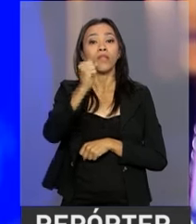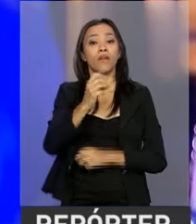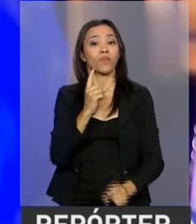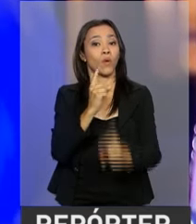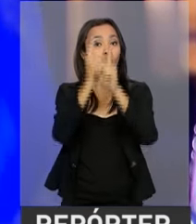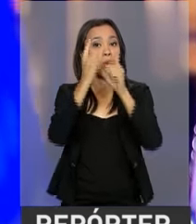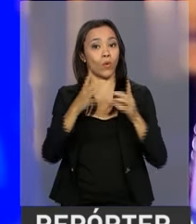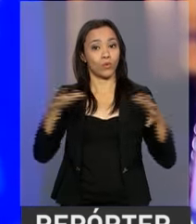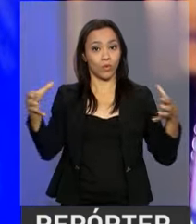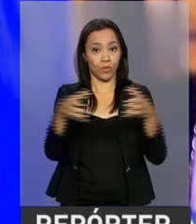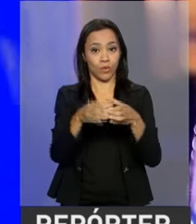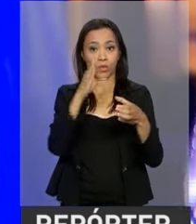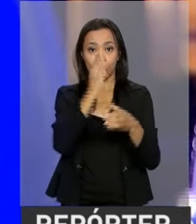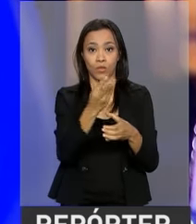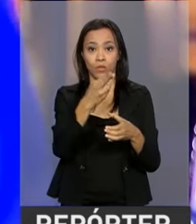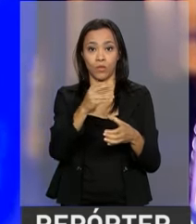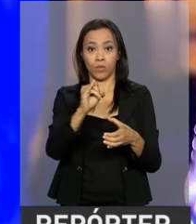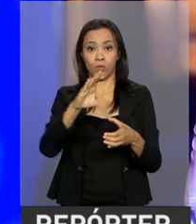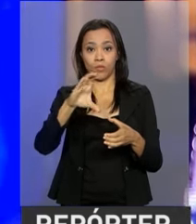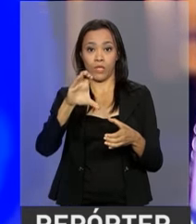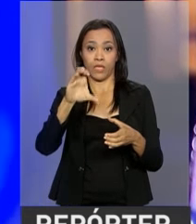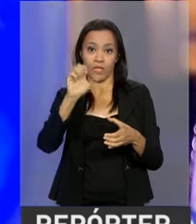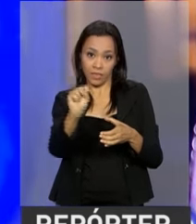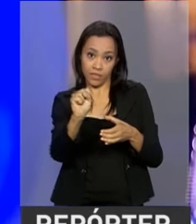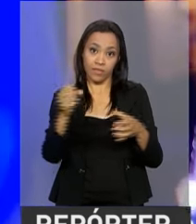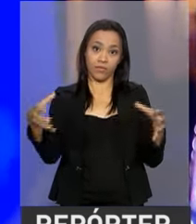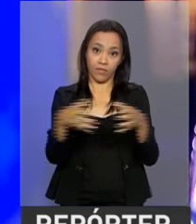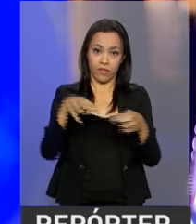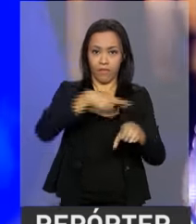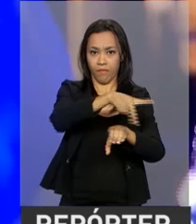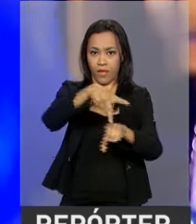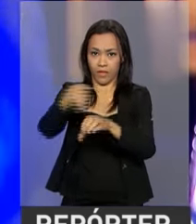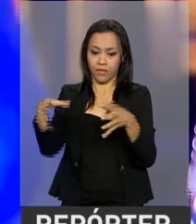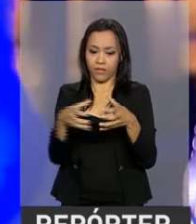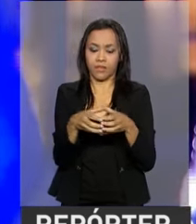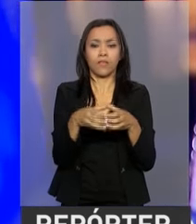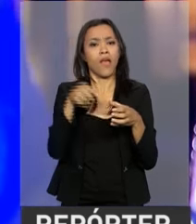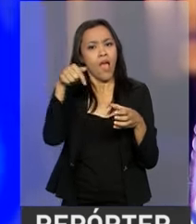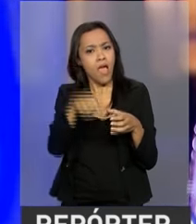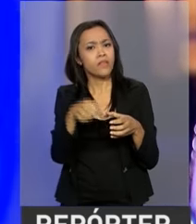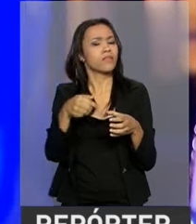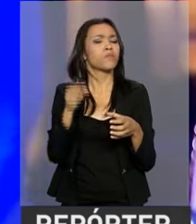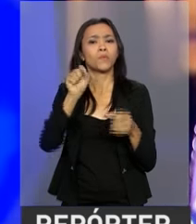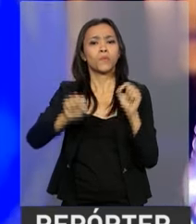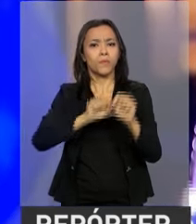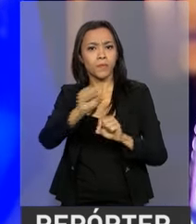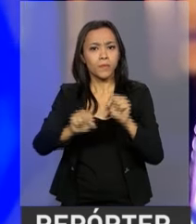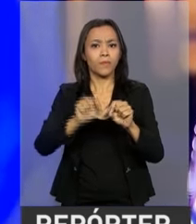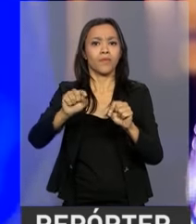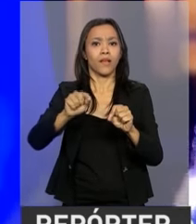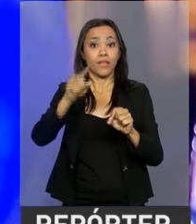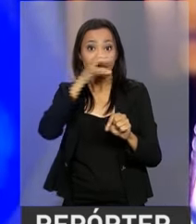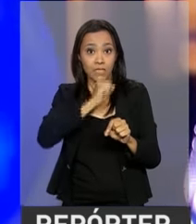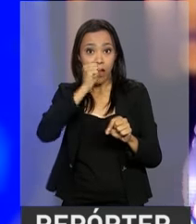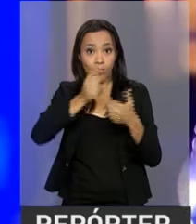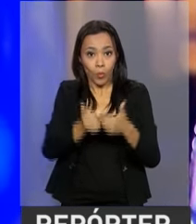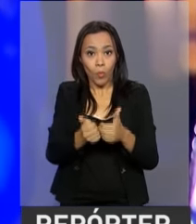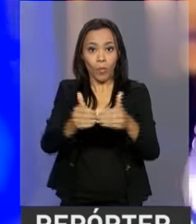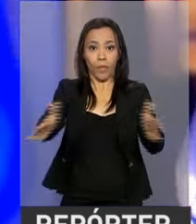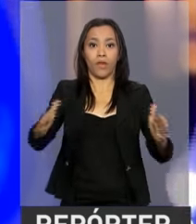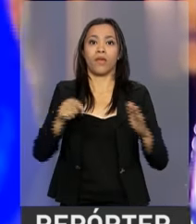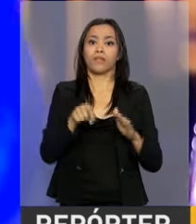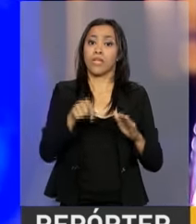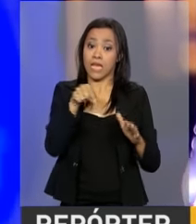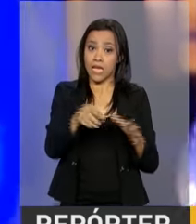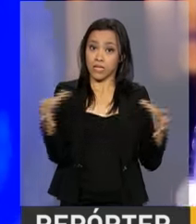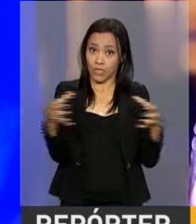BRICS, esse grupo que reúne Brasil, Rússia, Índia, China e África do Sul. Essa cúpula que acontece a partir do sábado. E os